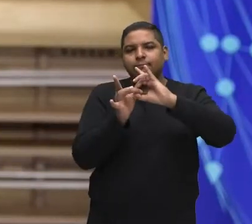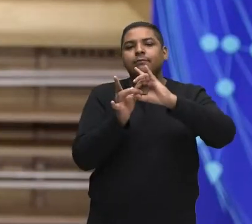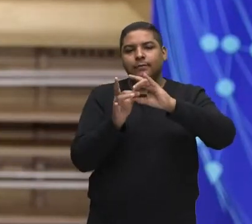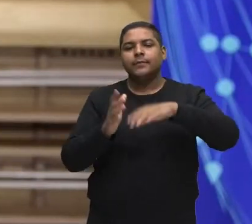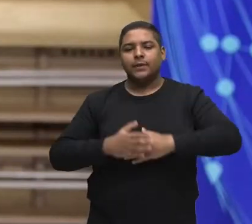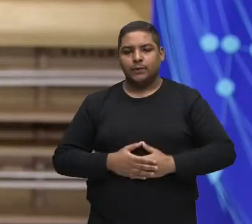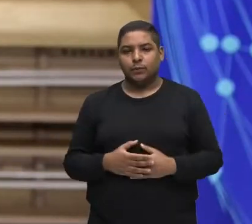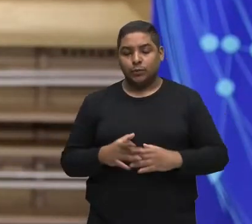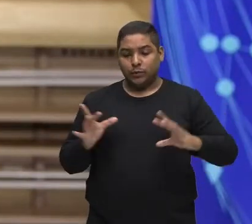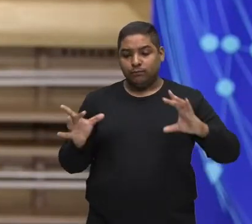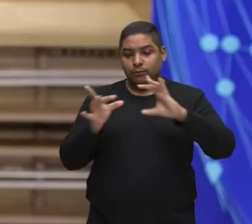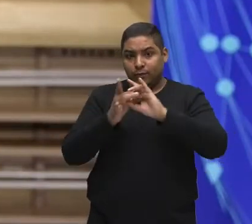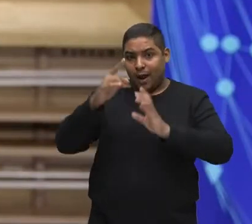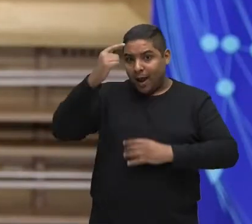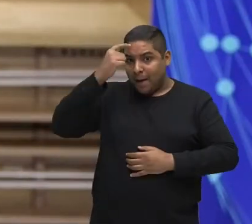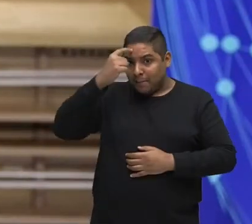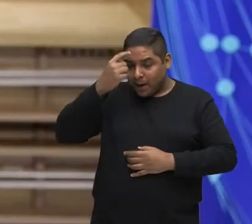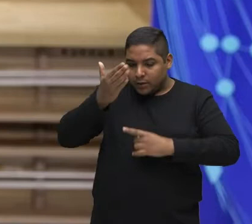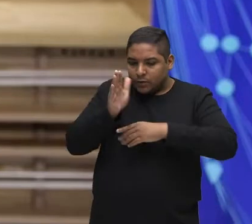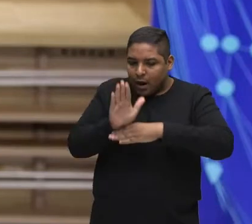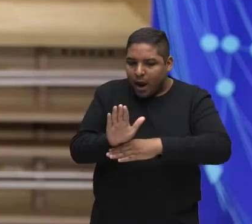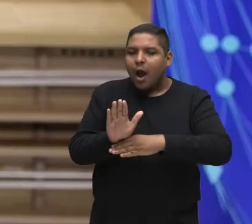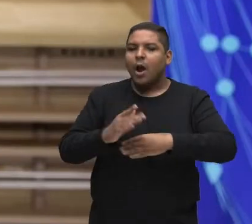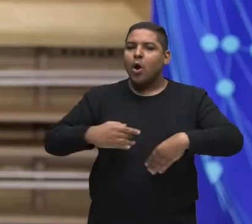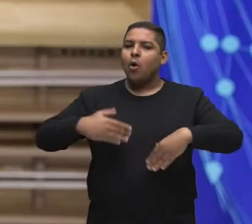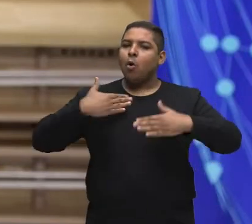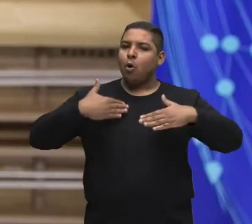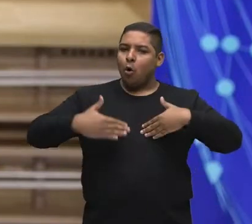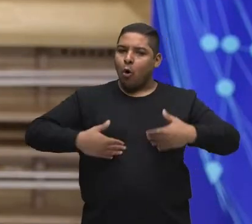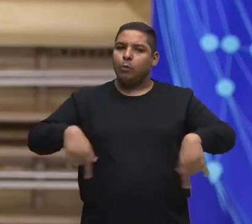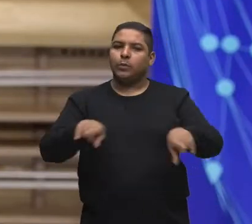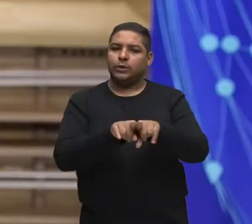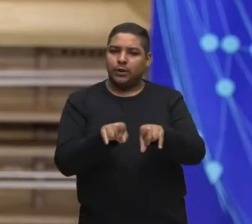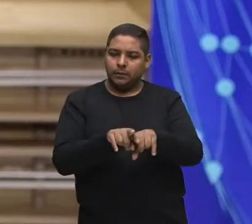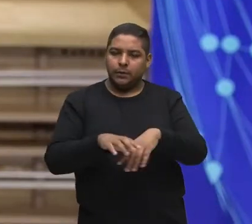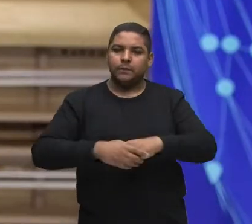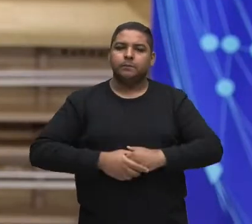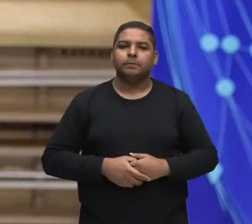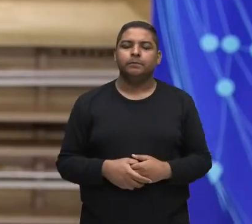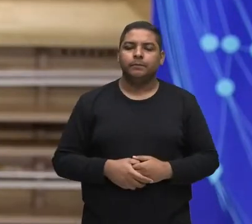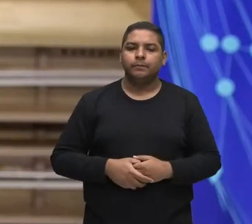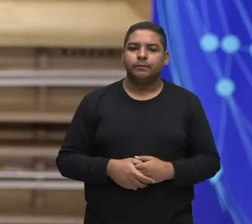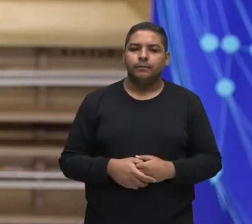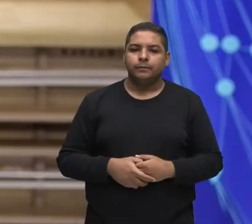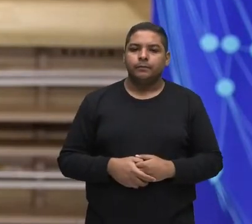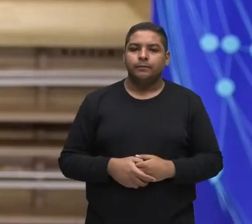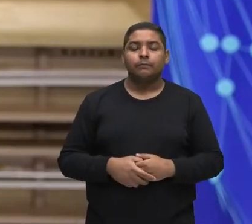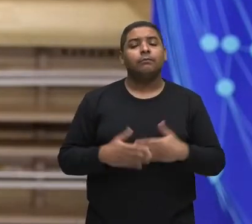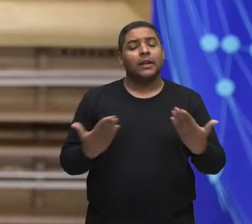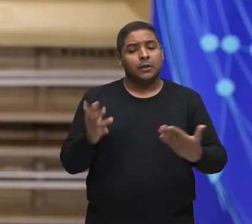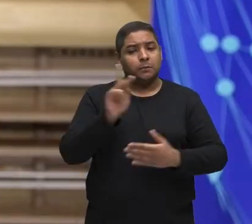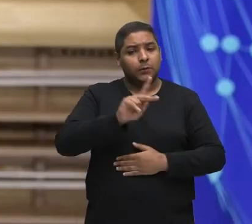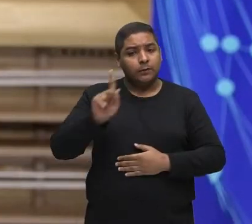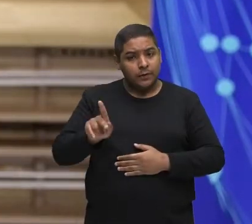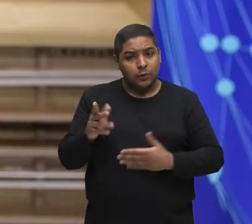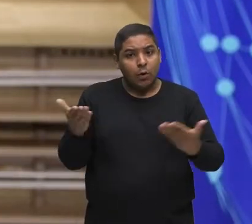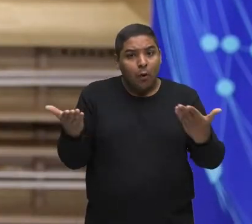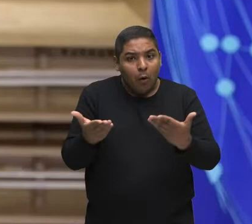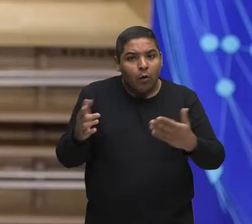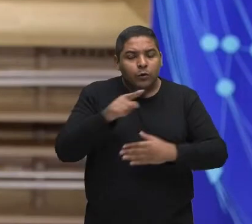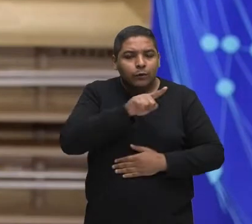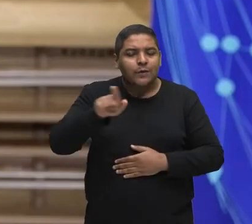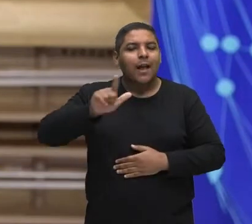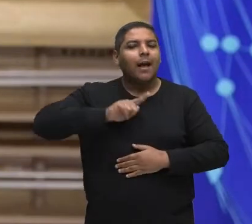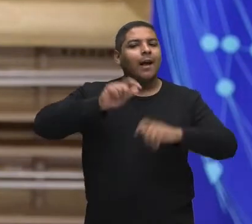interfere no corpo, assim como tudo que acontece no nosso corpo interfere na nossa mente. Então, professor, hoje você tem